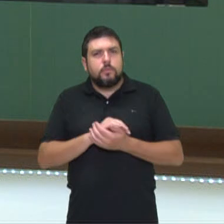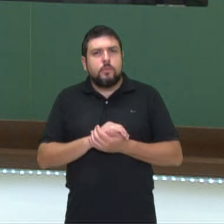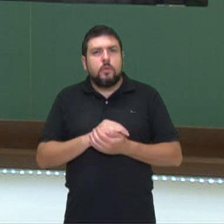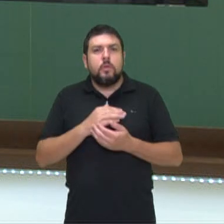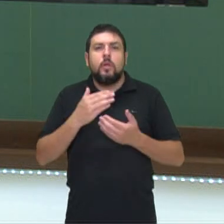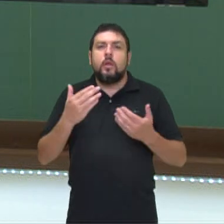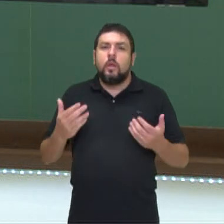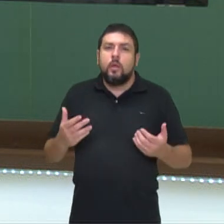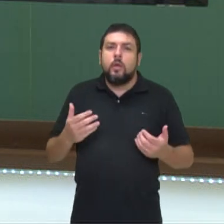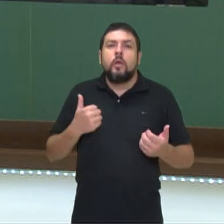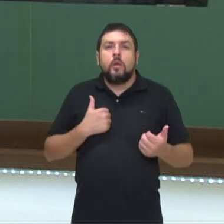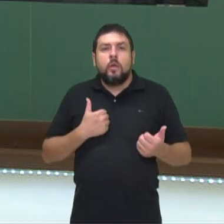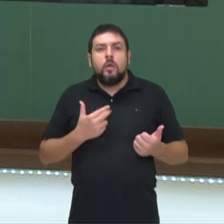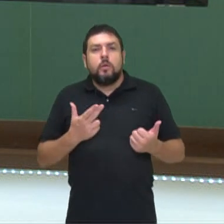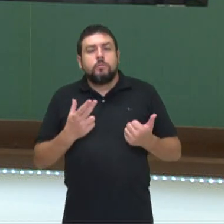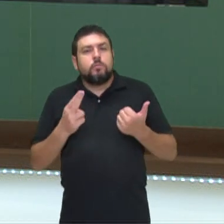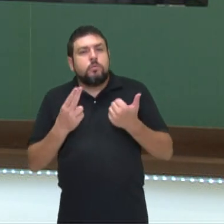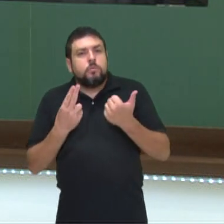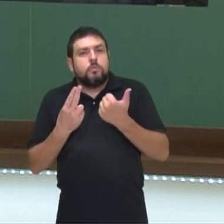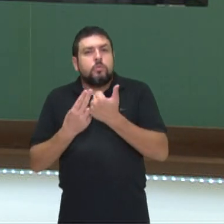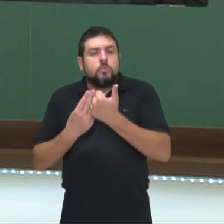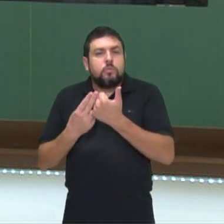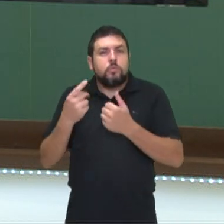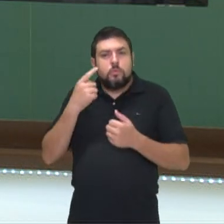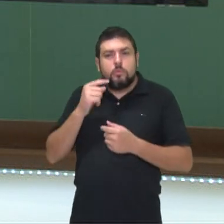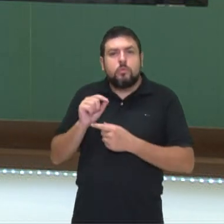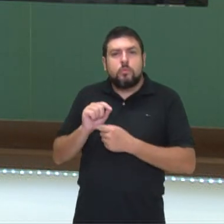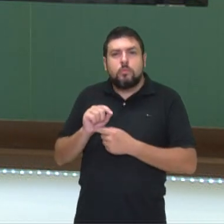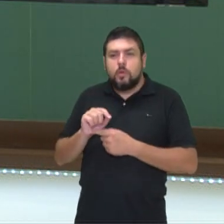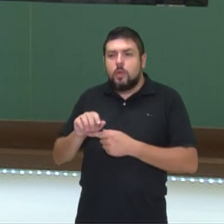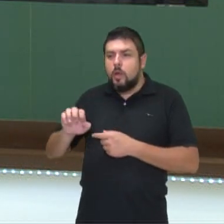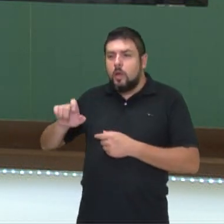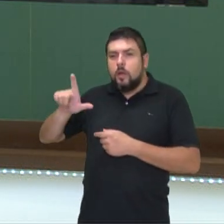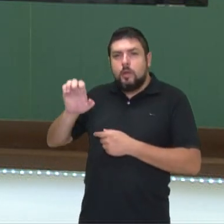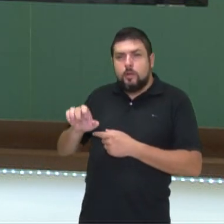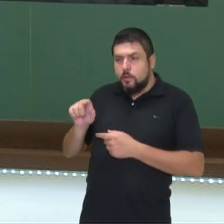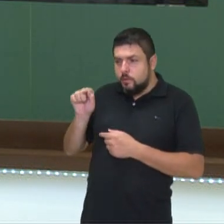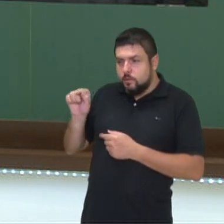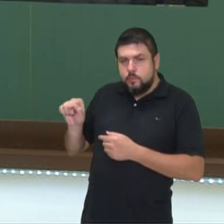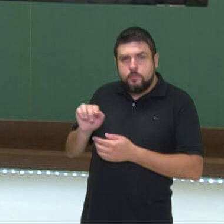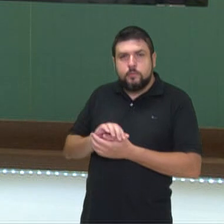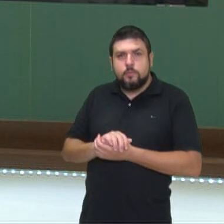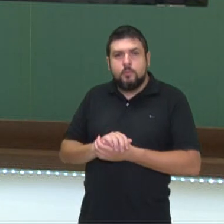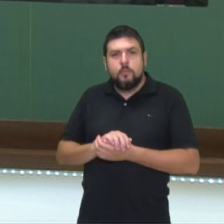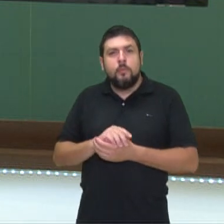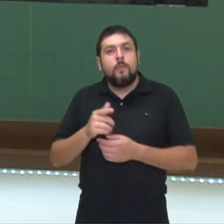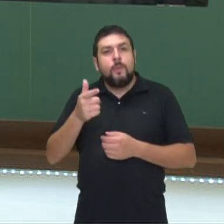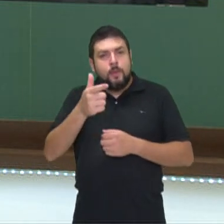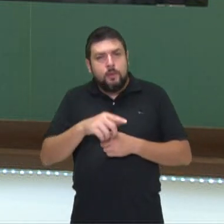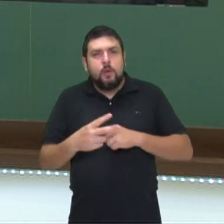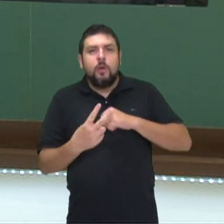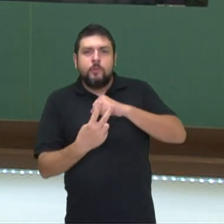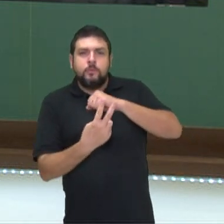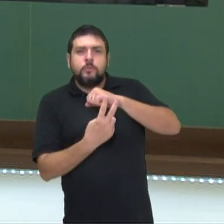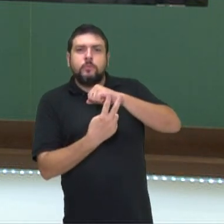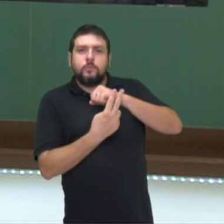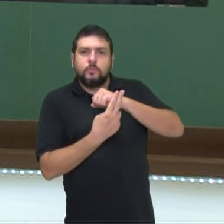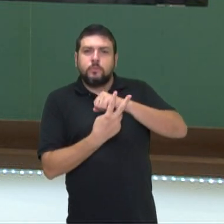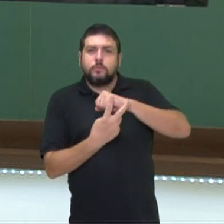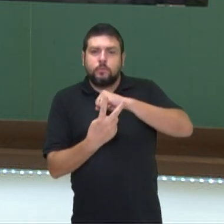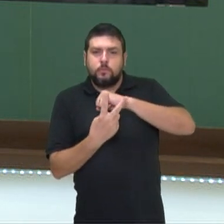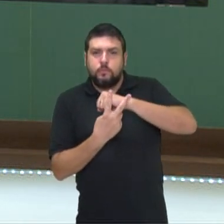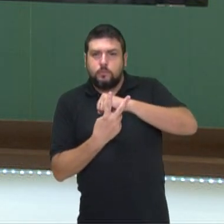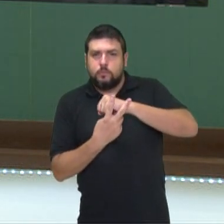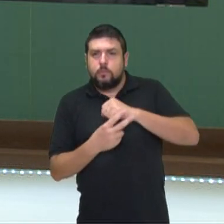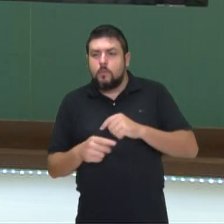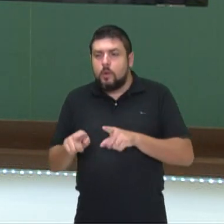fazendo o papel de ele. Então temos dois núcleos, predicativo, verbo nocional de novo. Então temos um